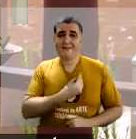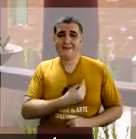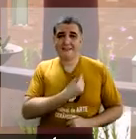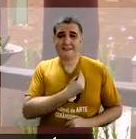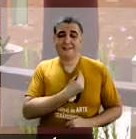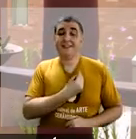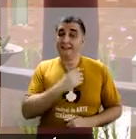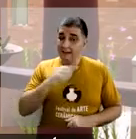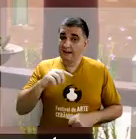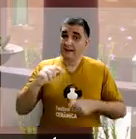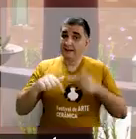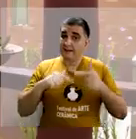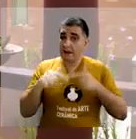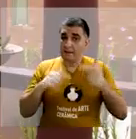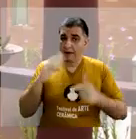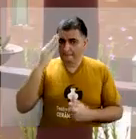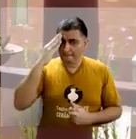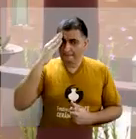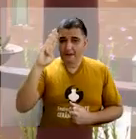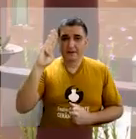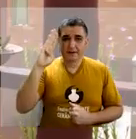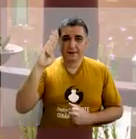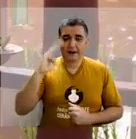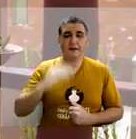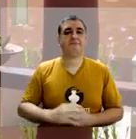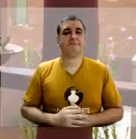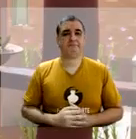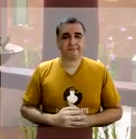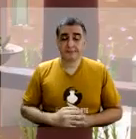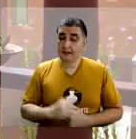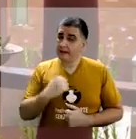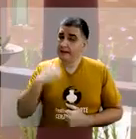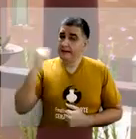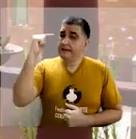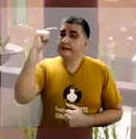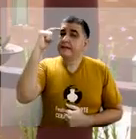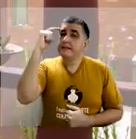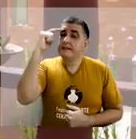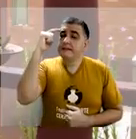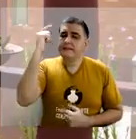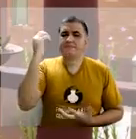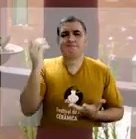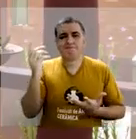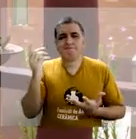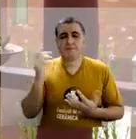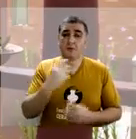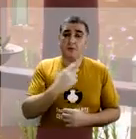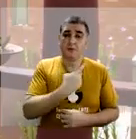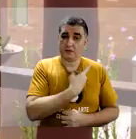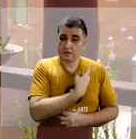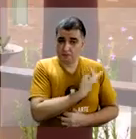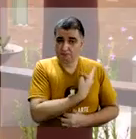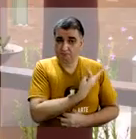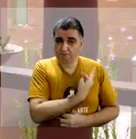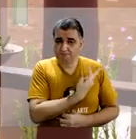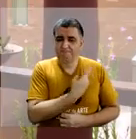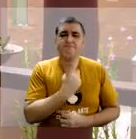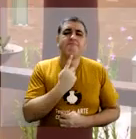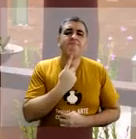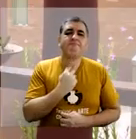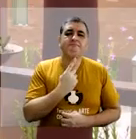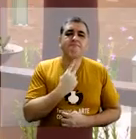abraçar a cerâmica como uma atividade principal, eu acredito que pela